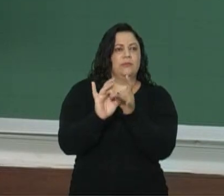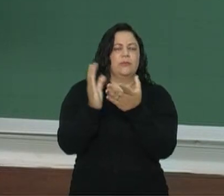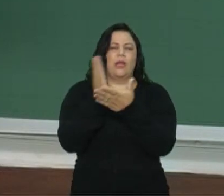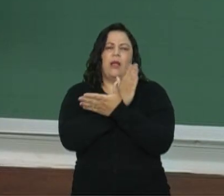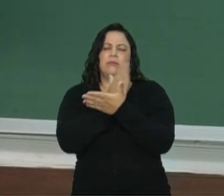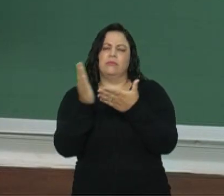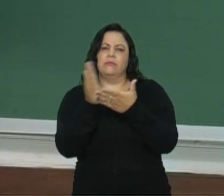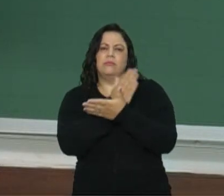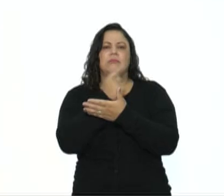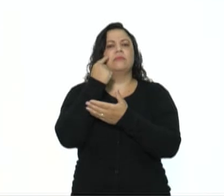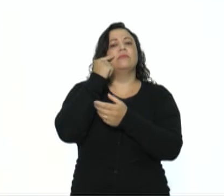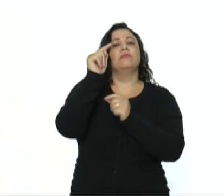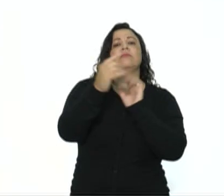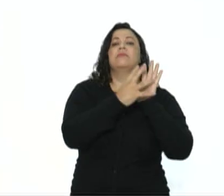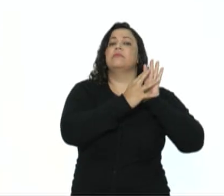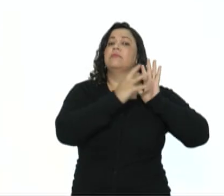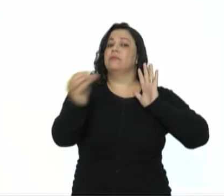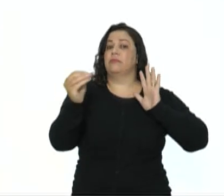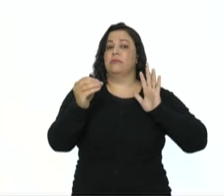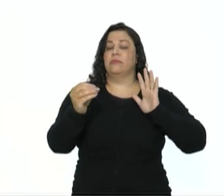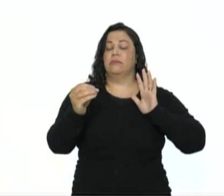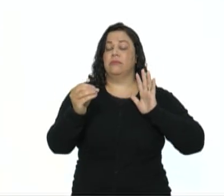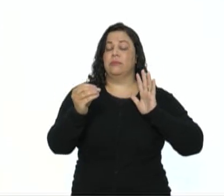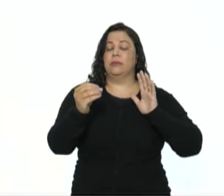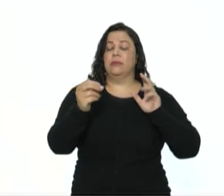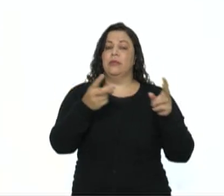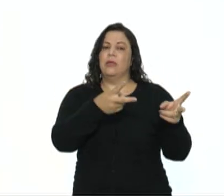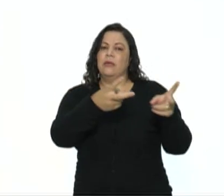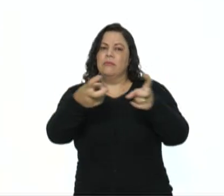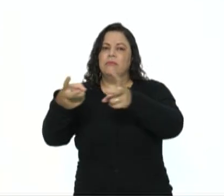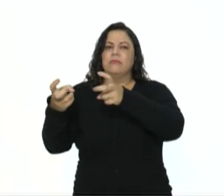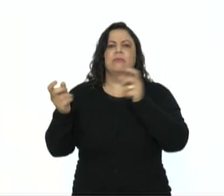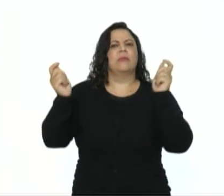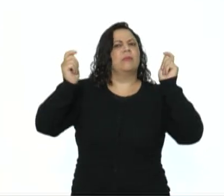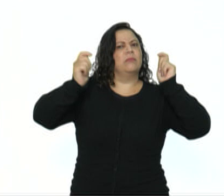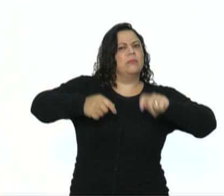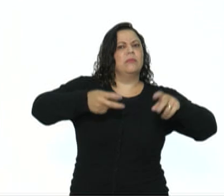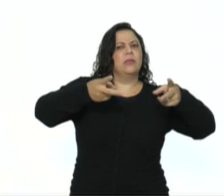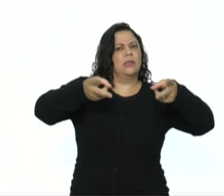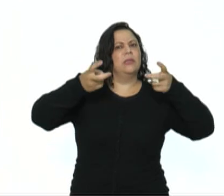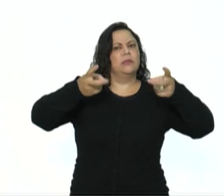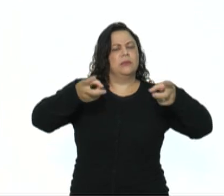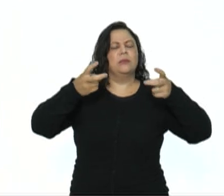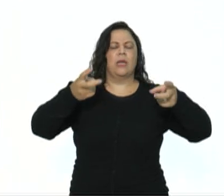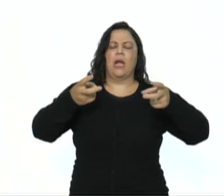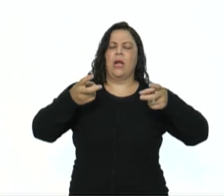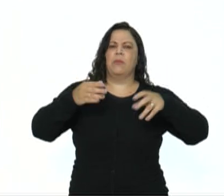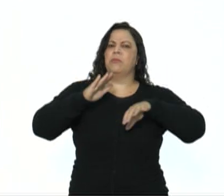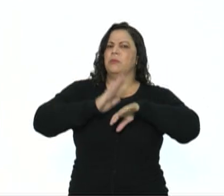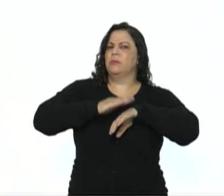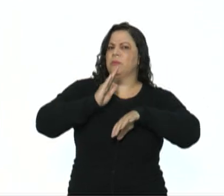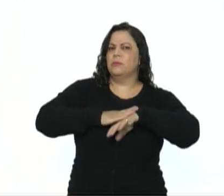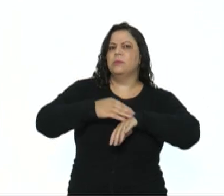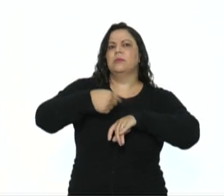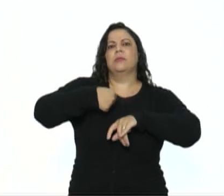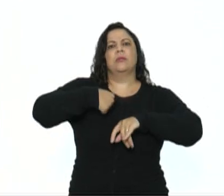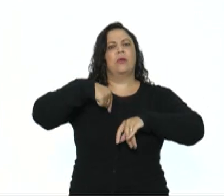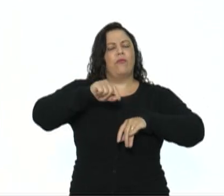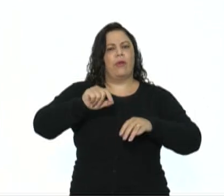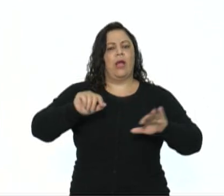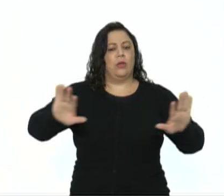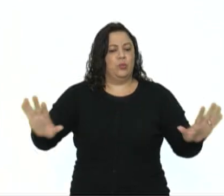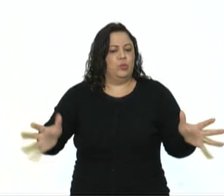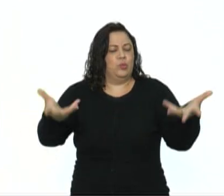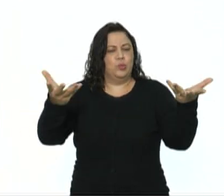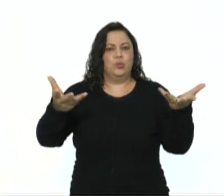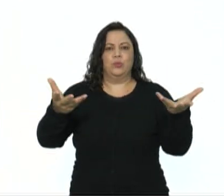passos desse modelo, né, em que a gente percebe que um momento eu faço uma ação, ela fortalece